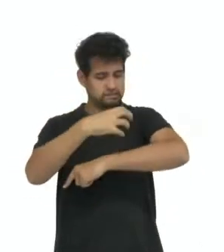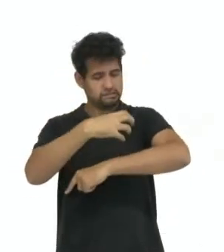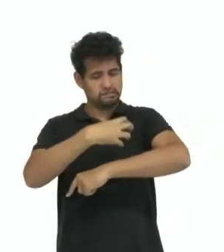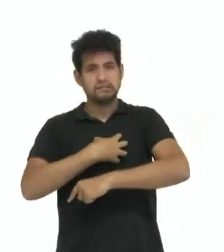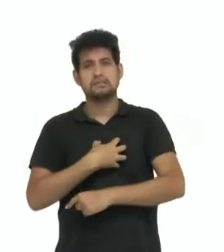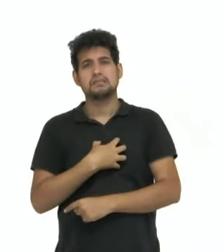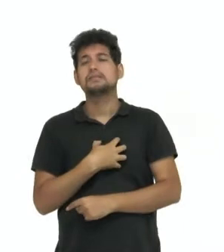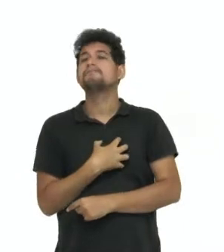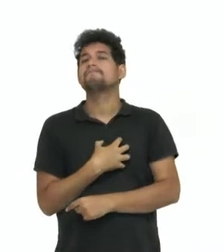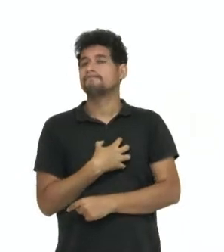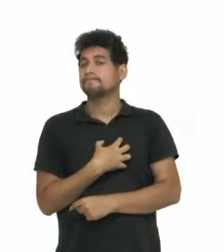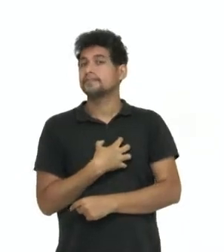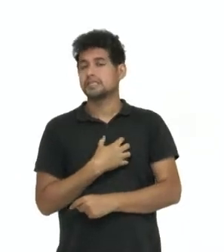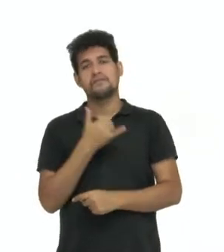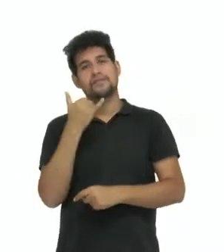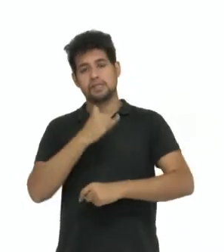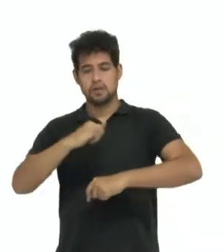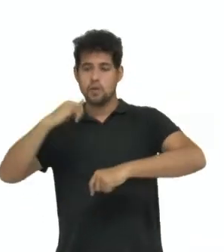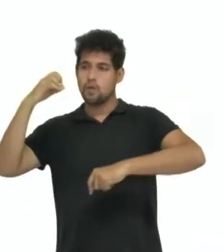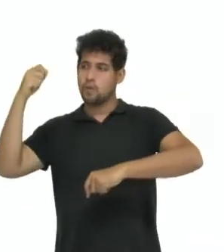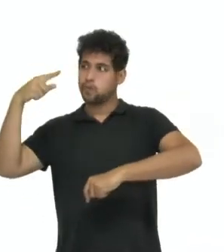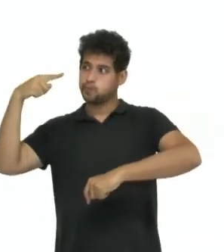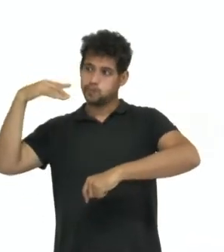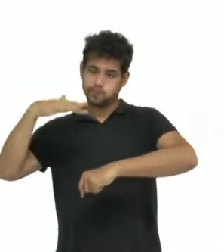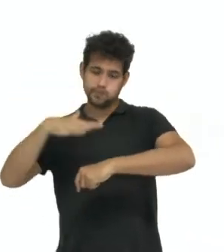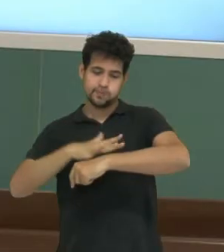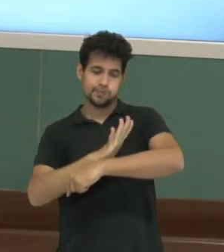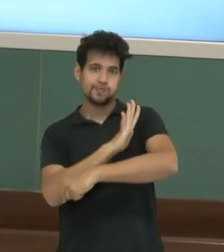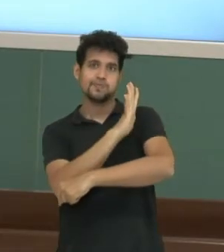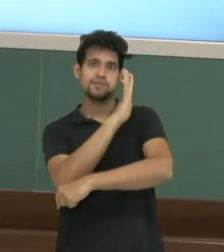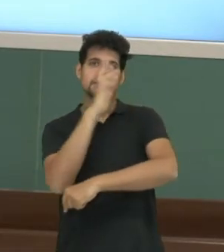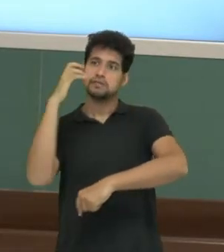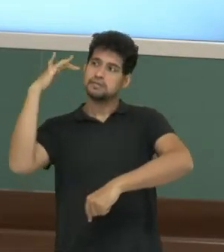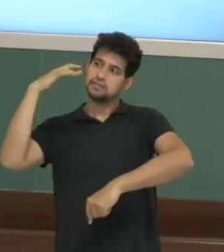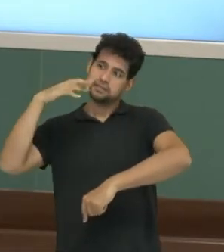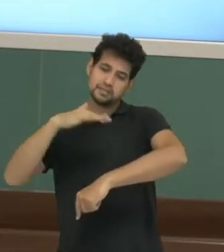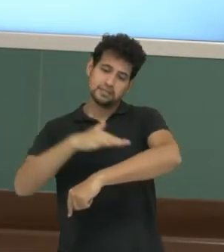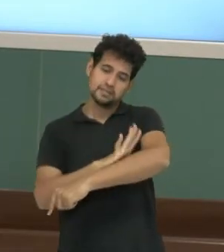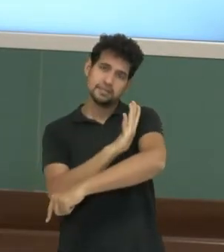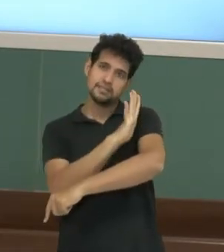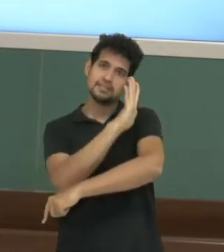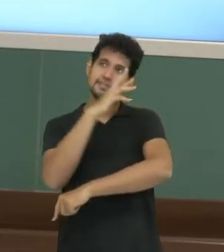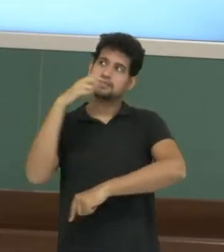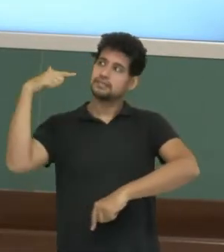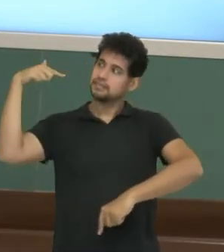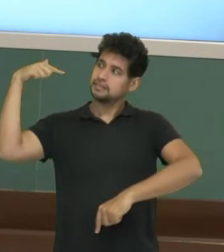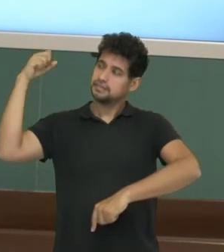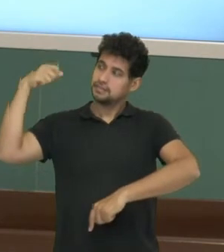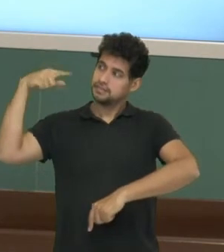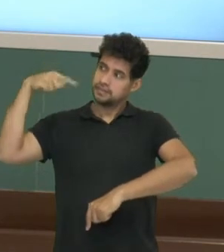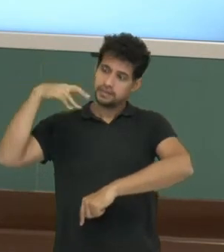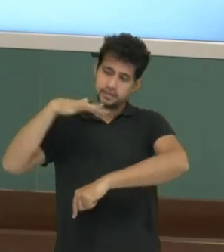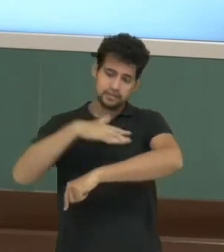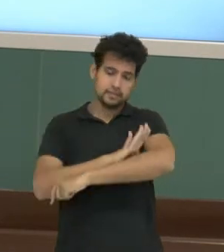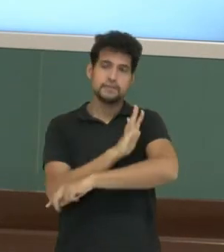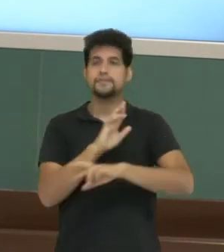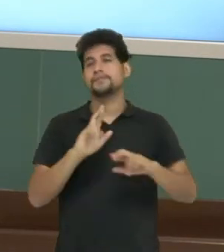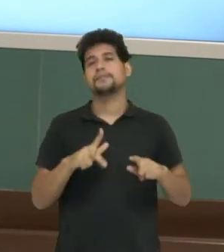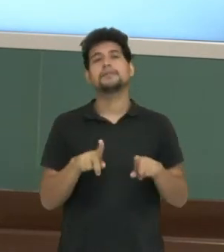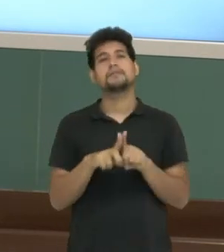pele para o meio externo, né? Ou seja, funciona como um isolante térmico, né? Essa característica,